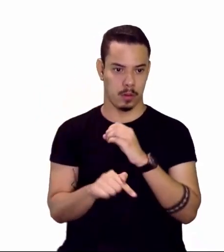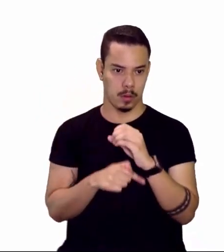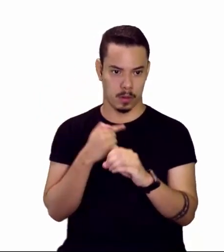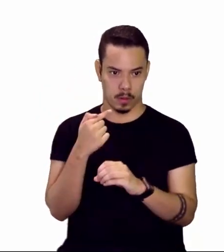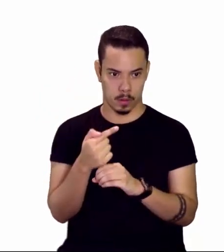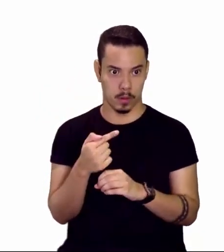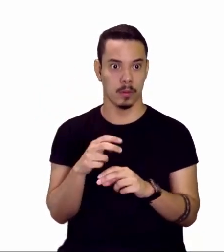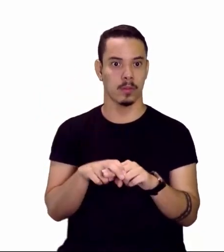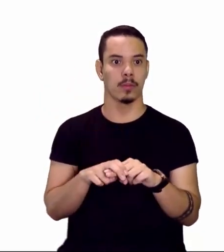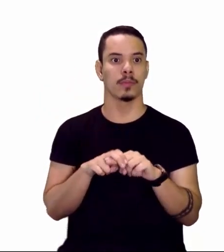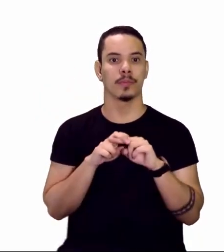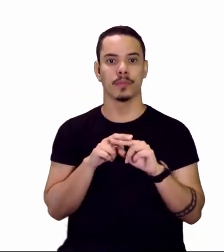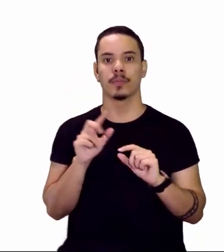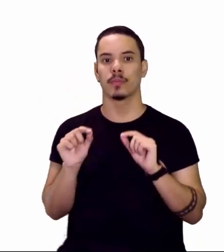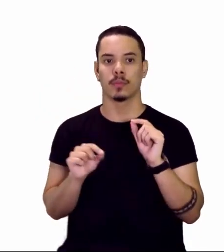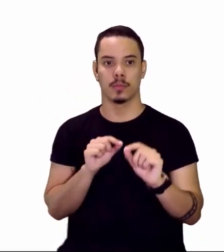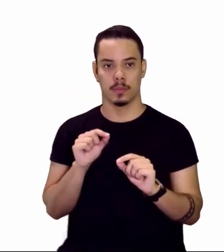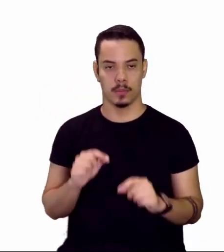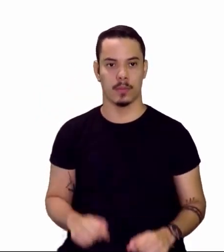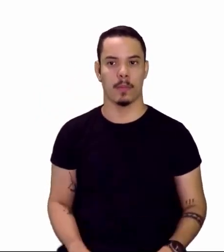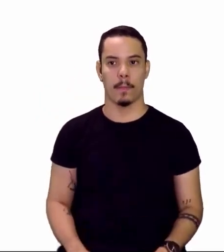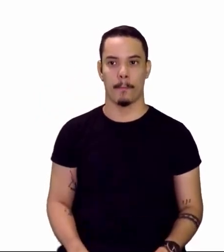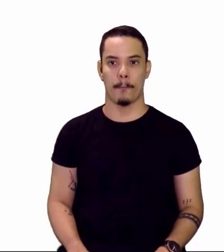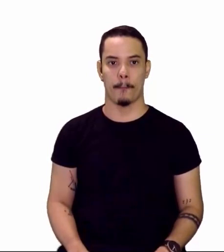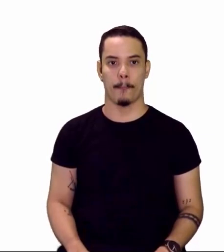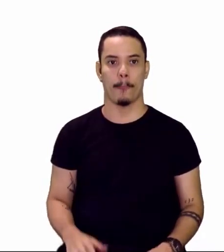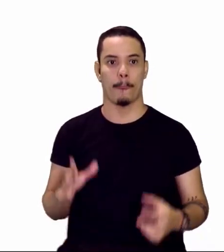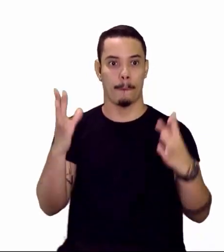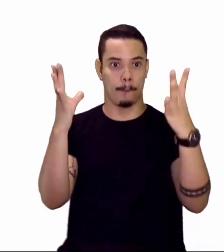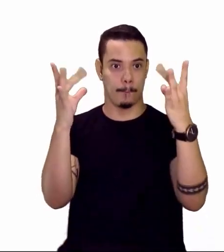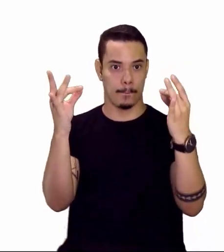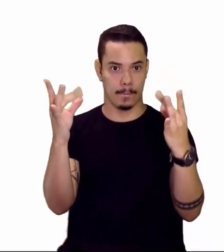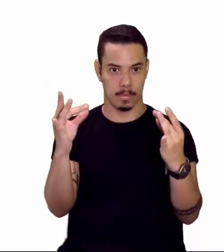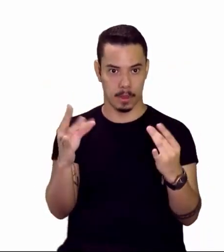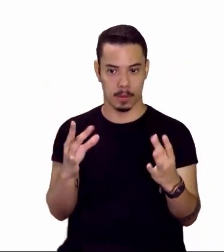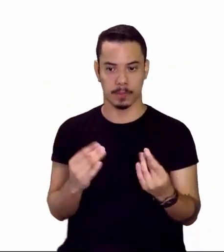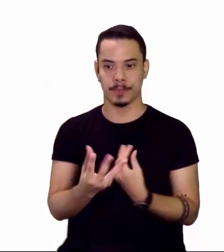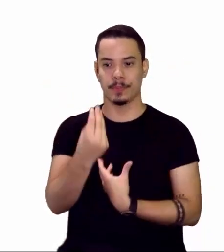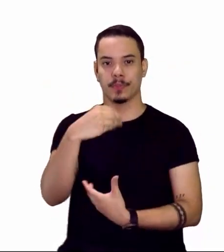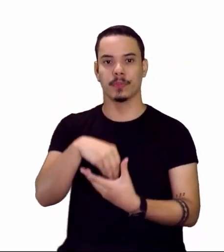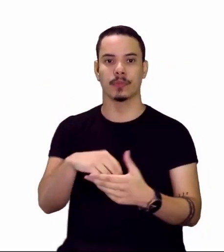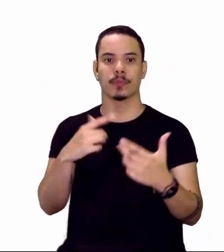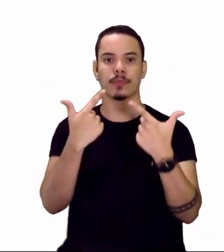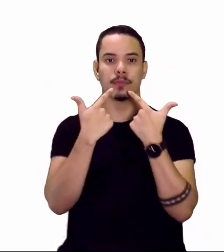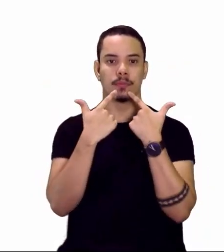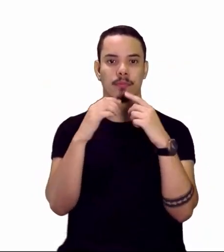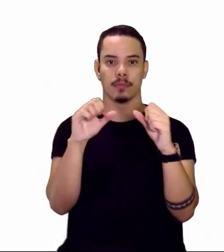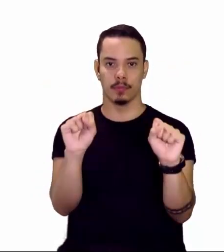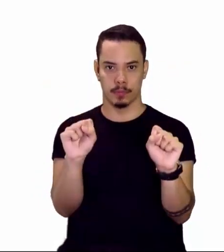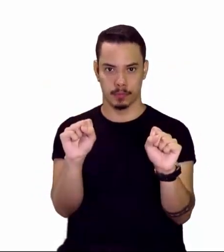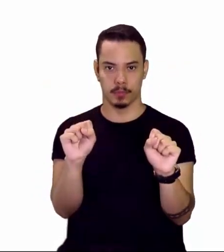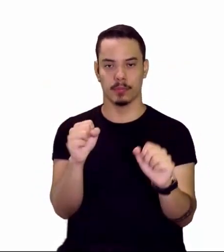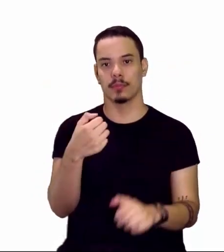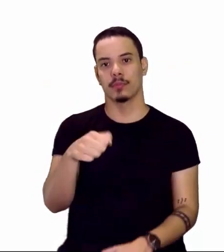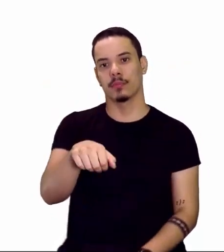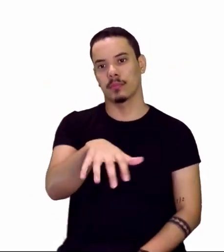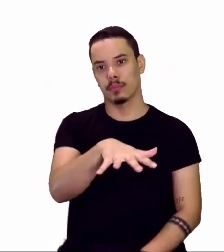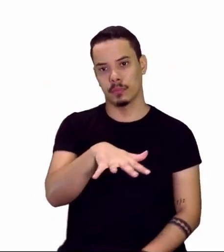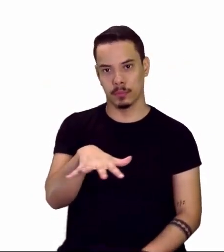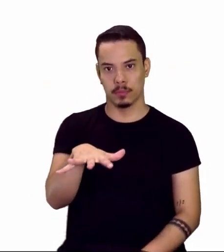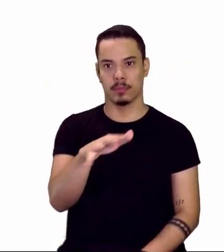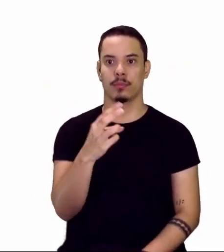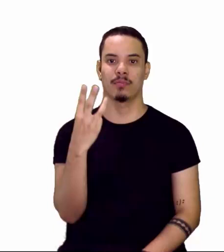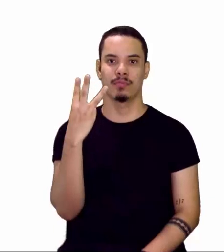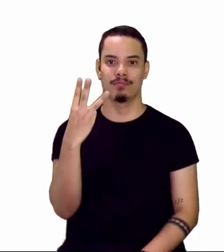Então, olha só que coisa linda. Como definição, no termo de linguista, o espaço entre as